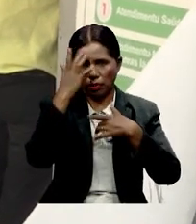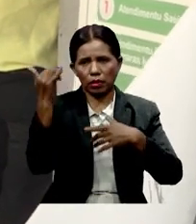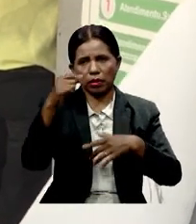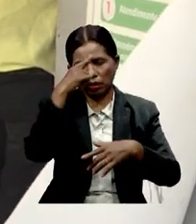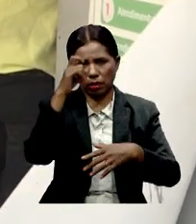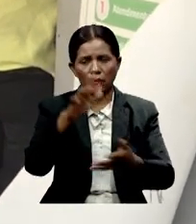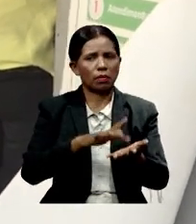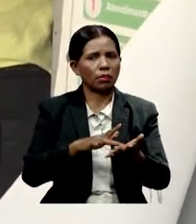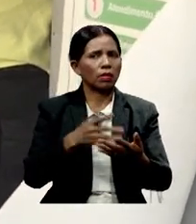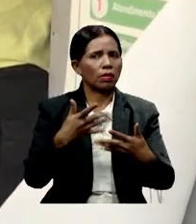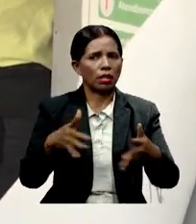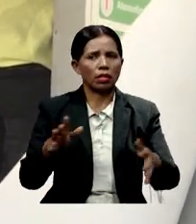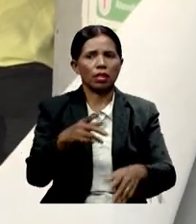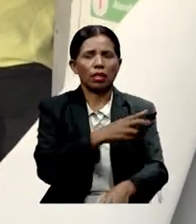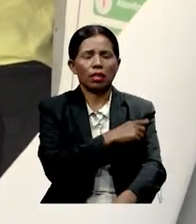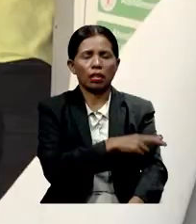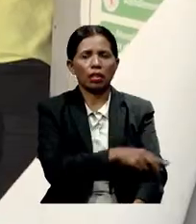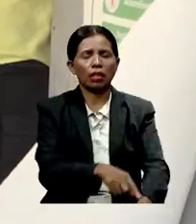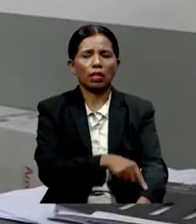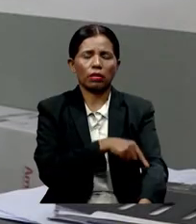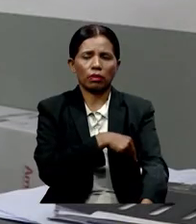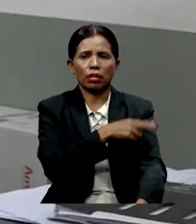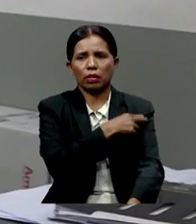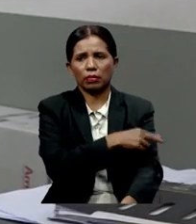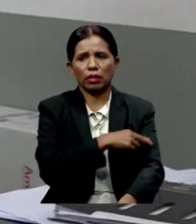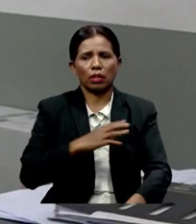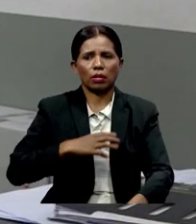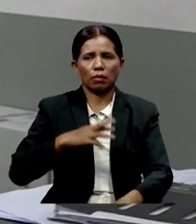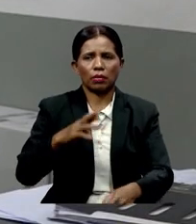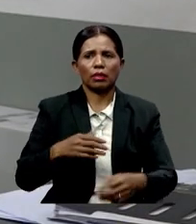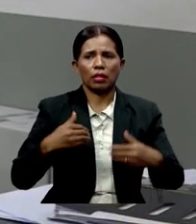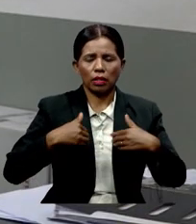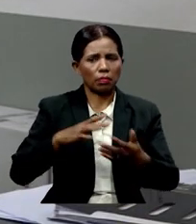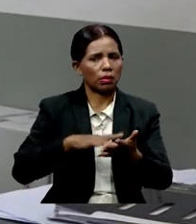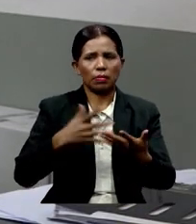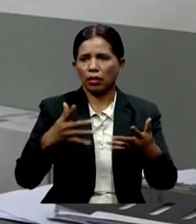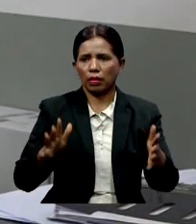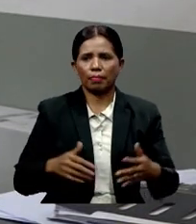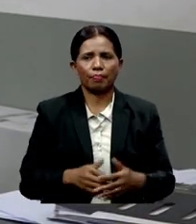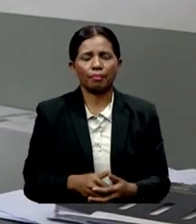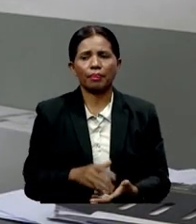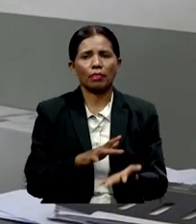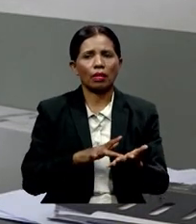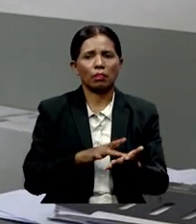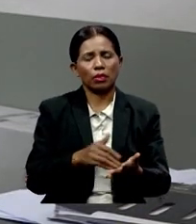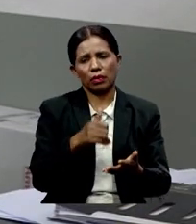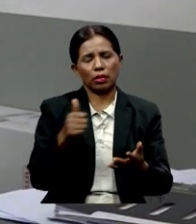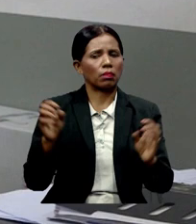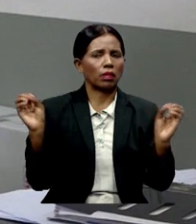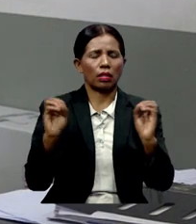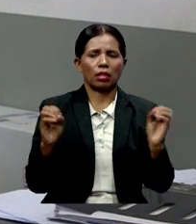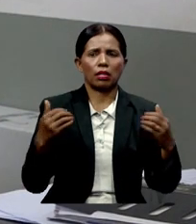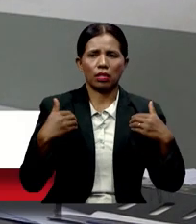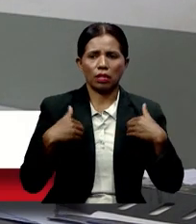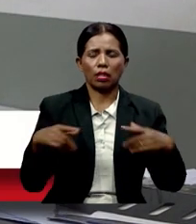refere mamu Cleurona ia Centro Saúde Comoro. Iha emoruk balong memang lah iha. Neka emoruk balong lah iha. Nesan aku